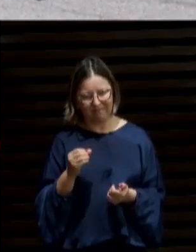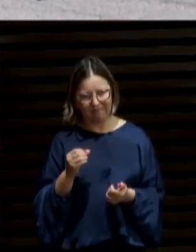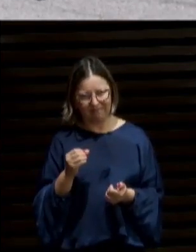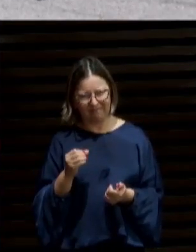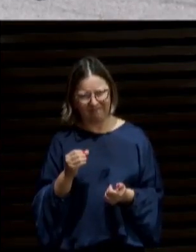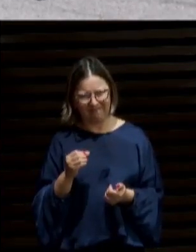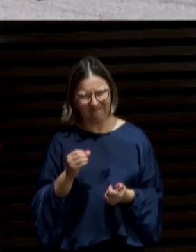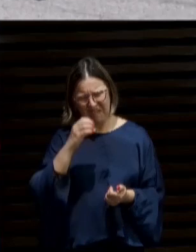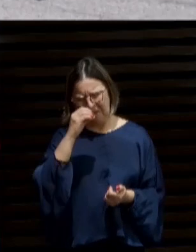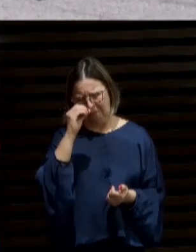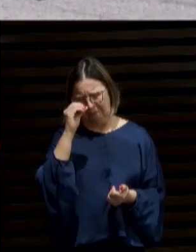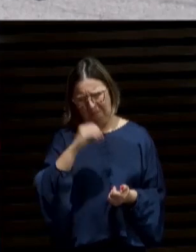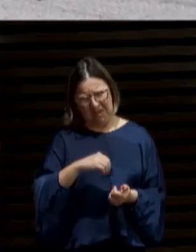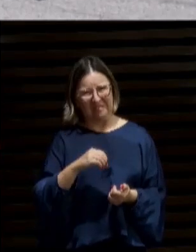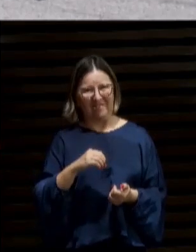preguiçoso.